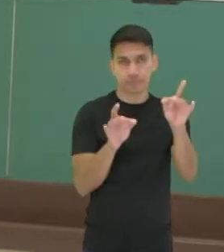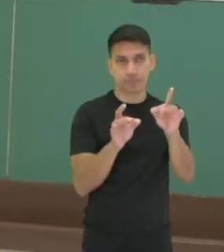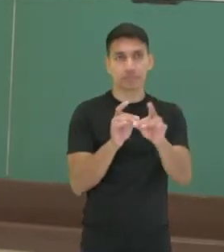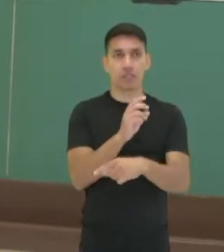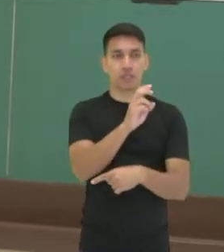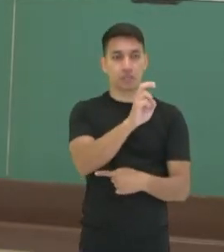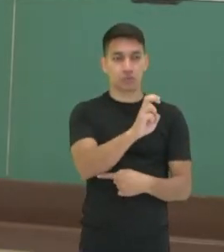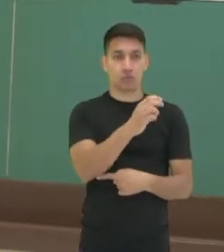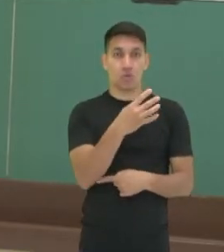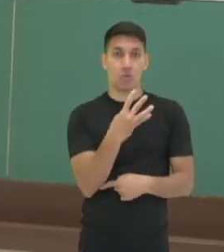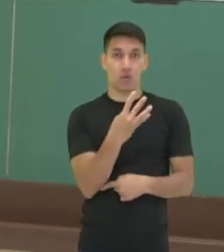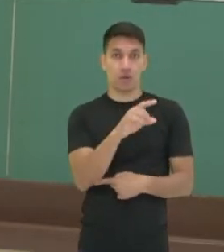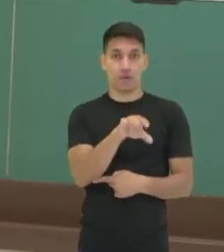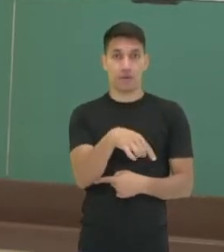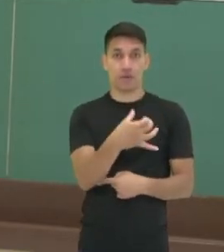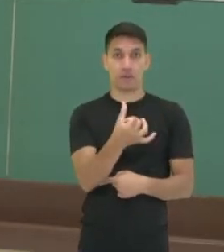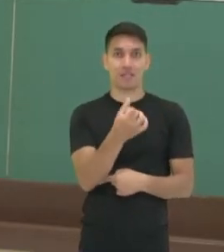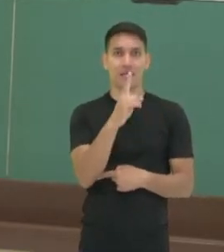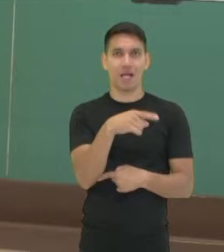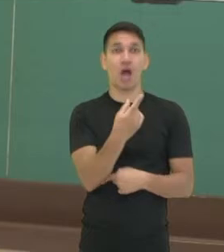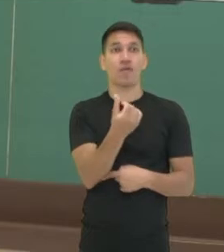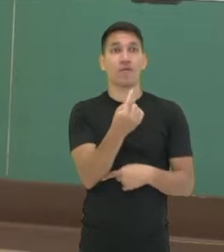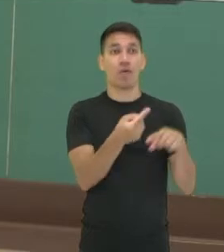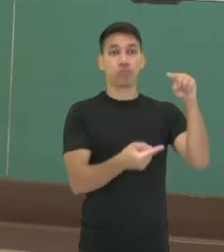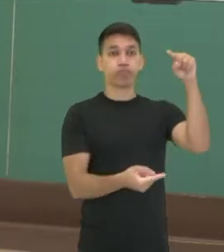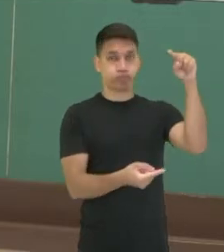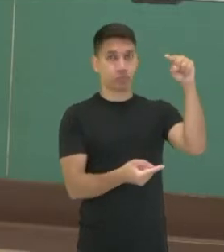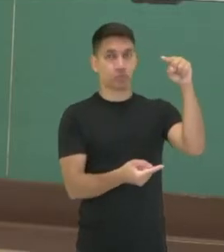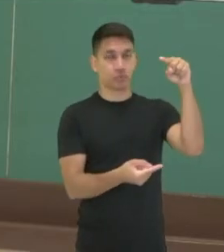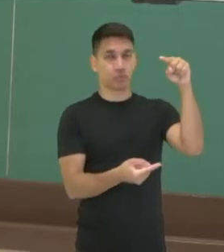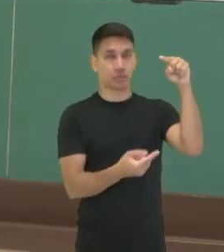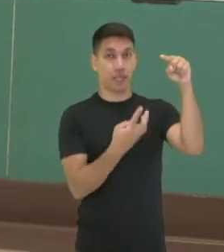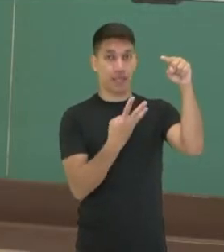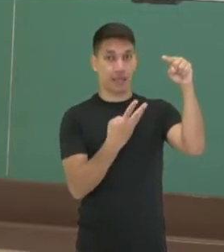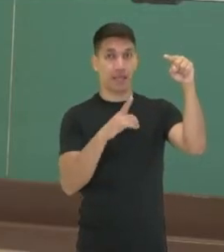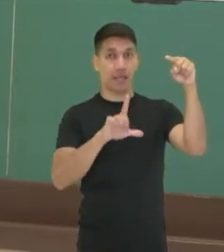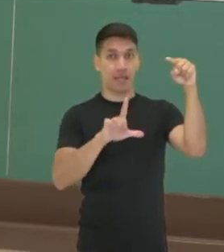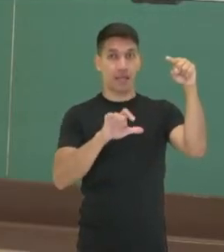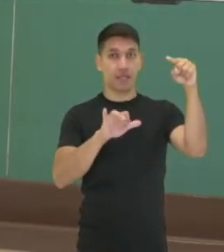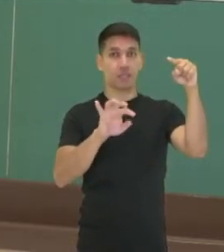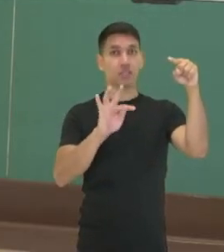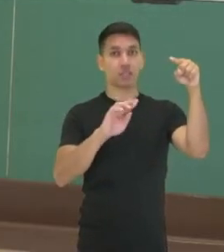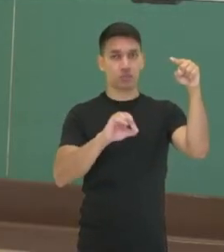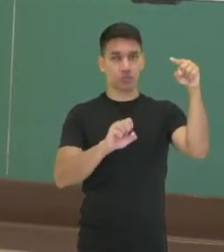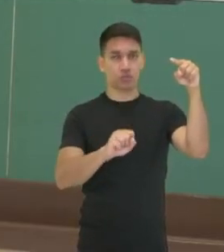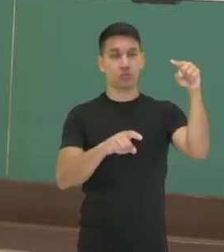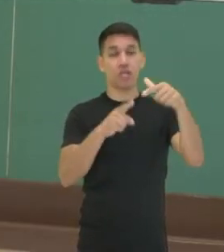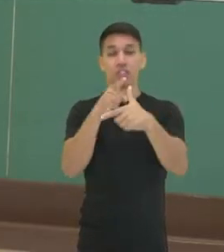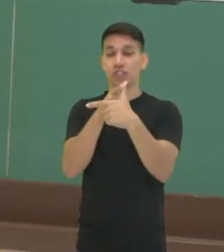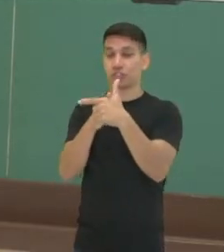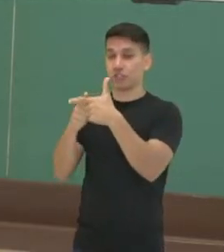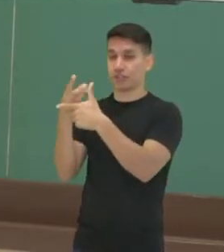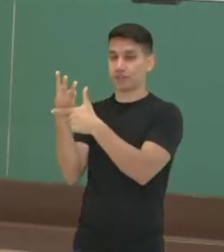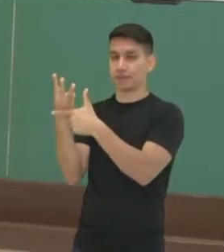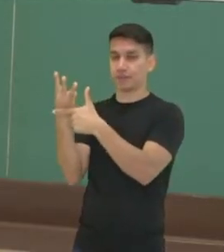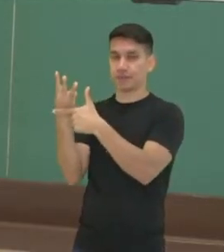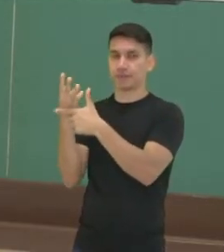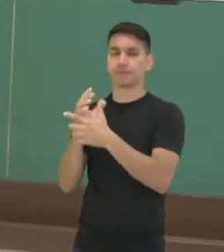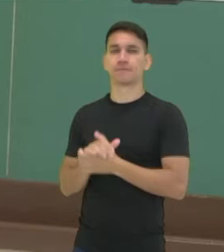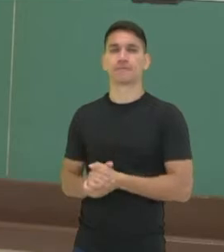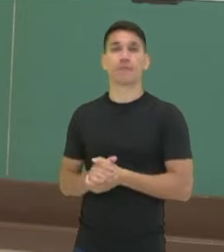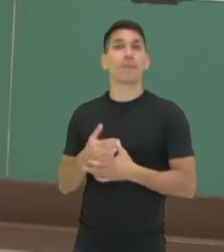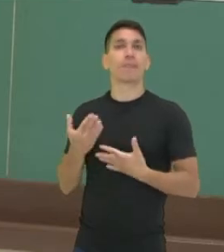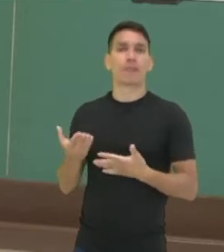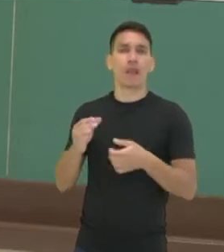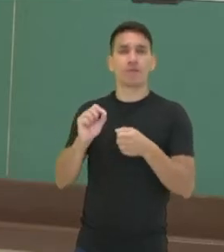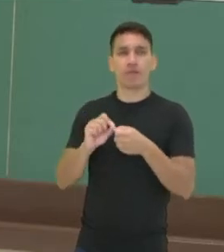54,60, que é o valor desse maior de 3 litros, desse sabão, e dividir por 3, tá? Aí nós vamos